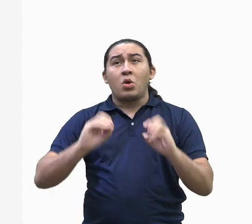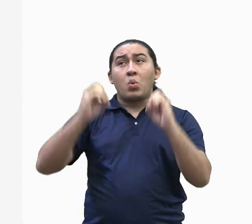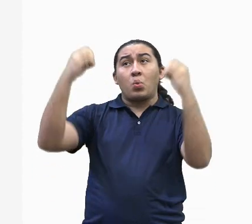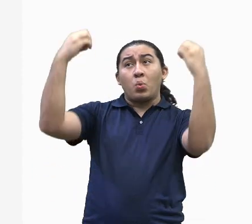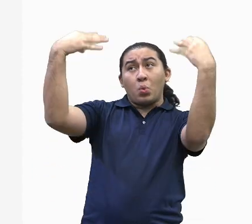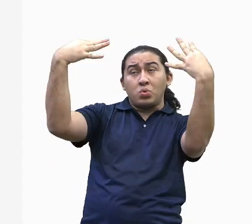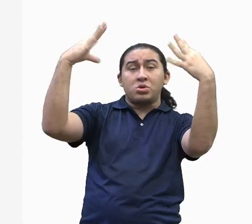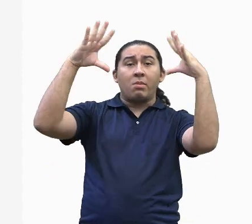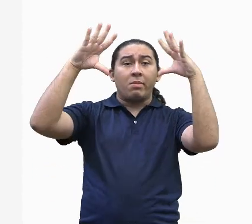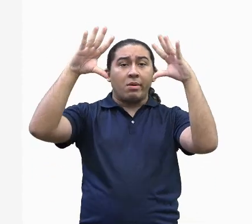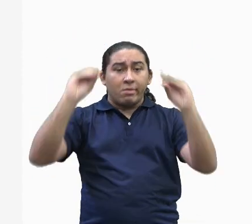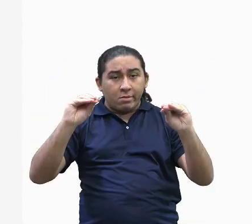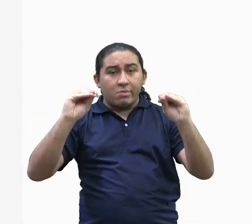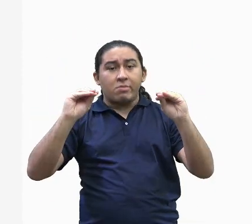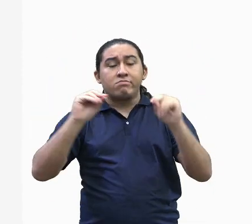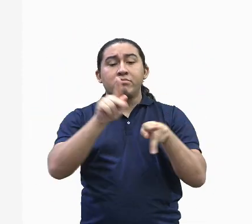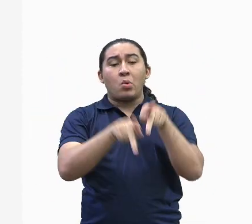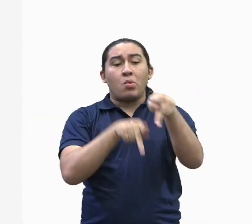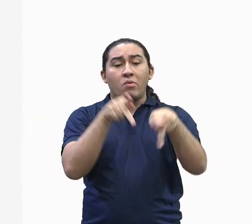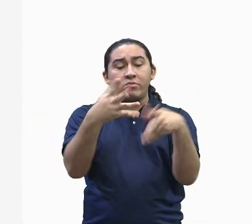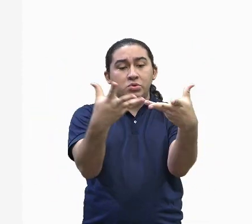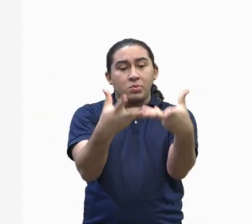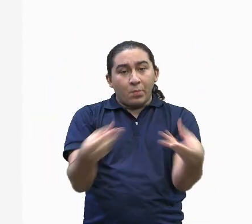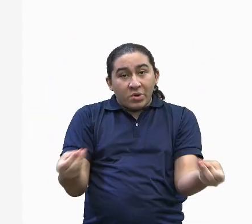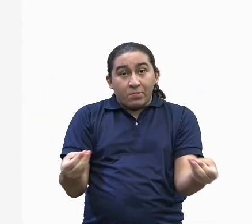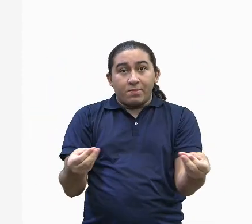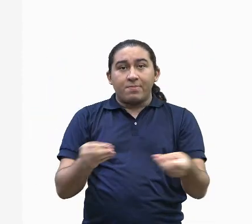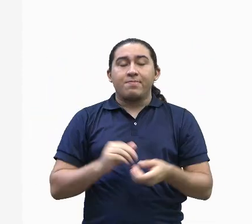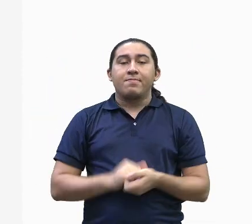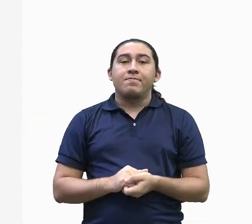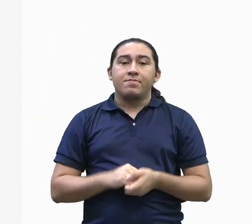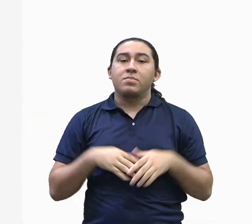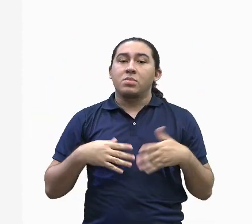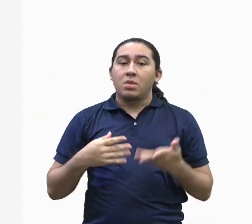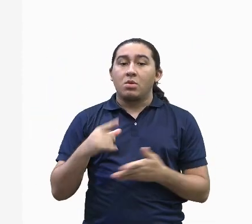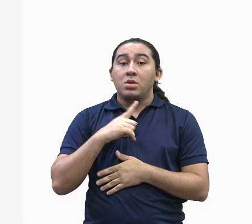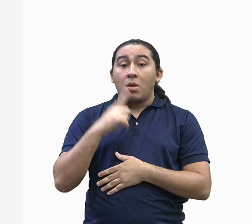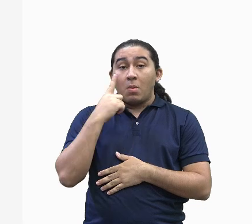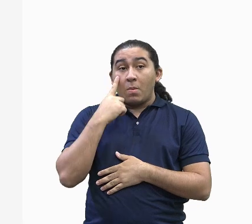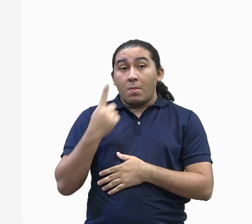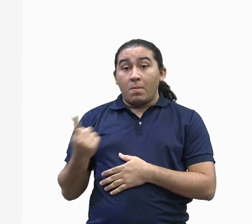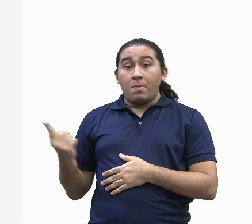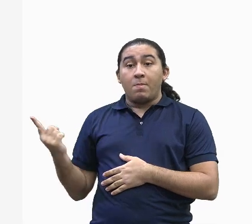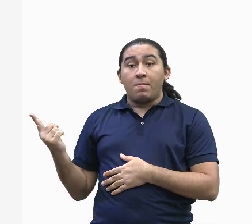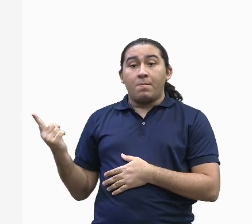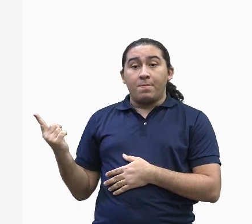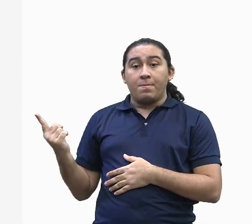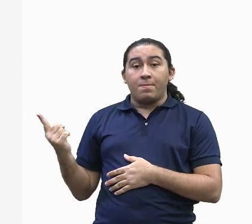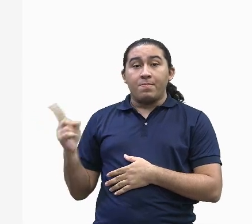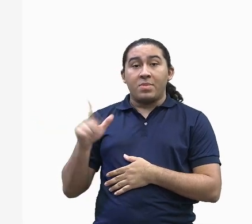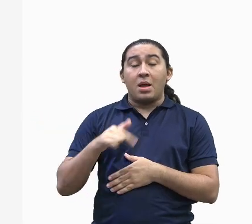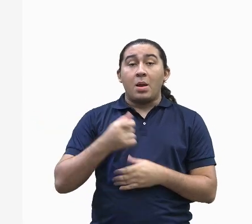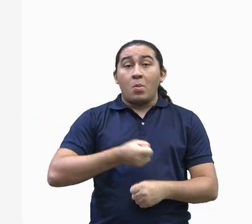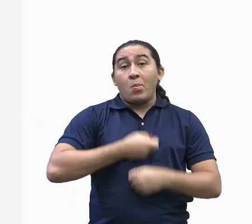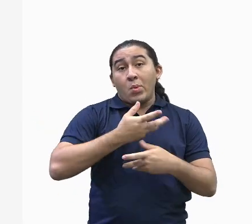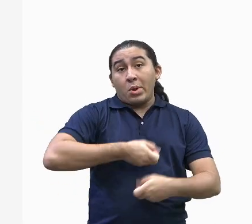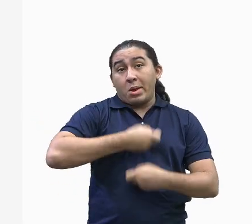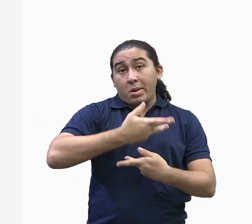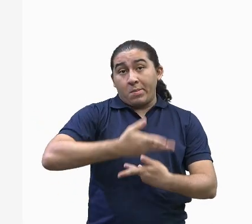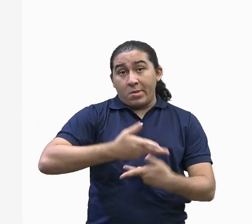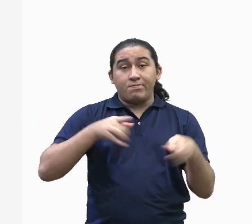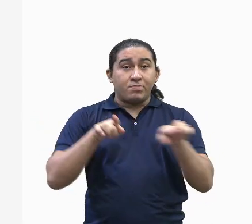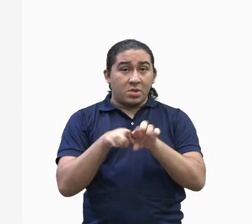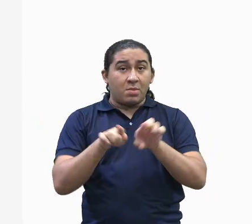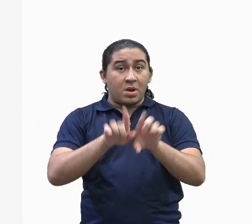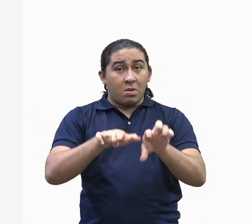apagou, o povo sumiu. Então, nós temos aqui esse poema, né, que